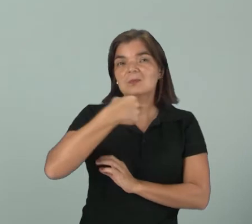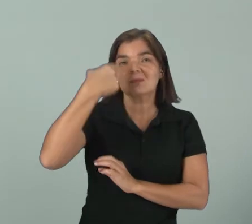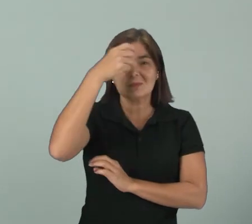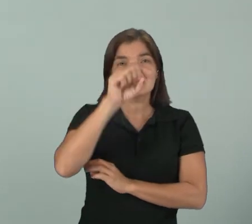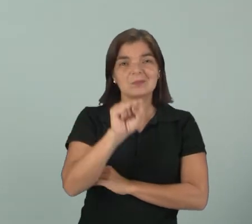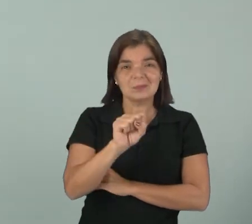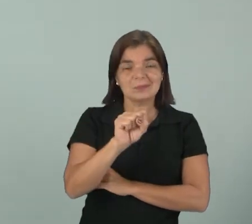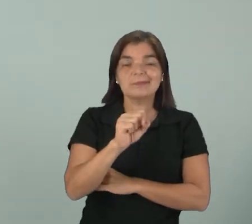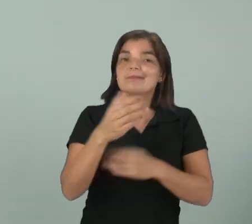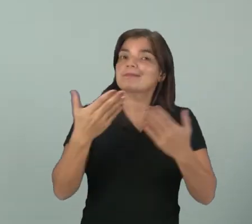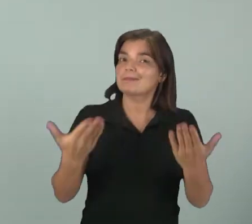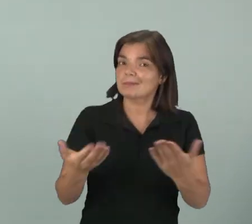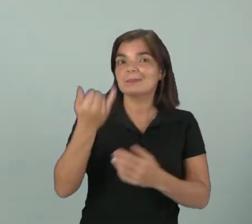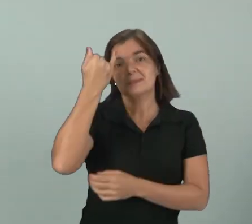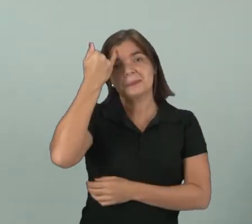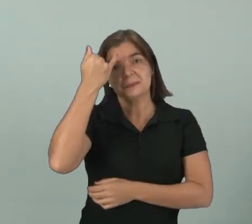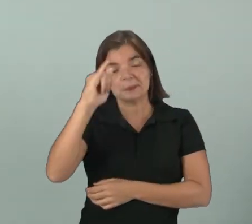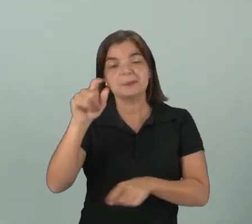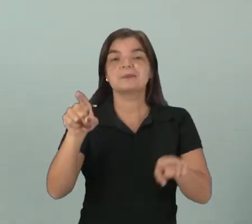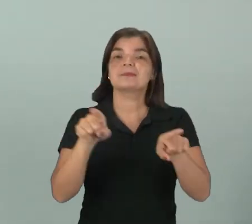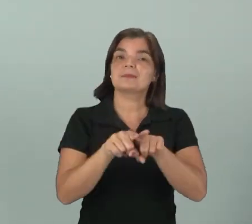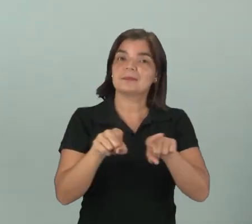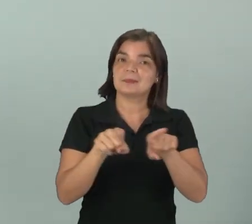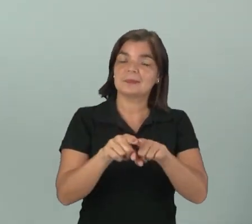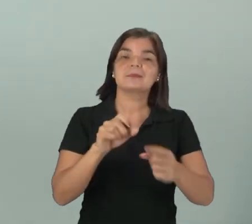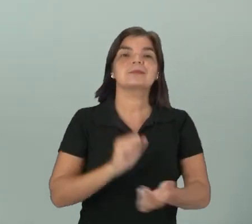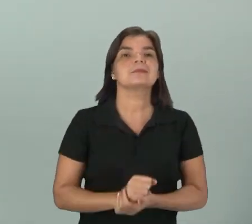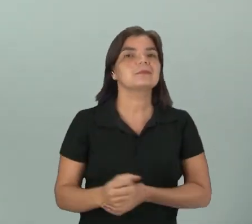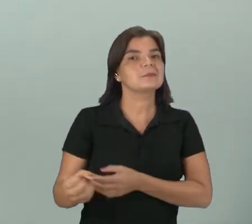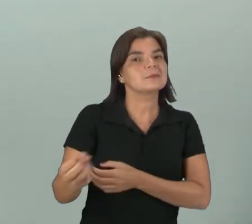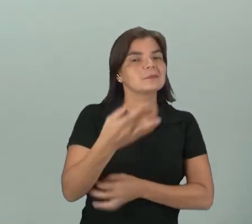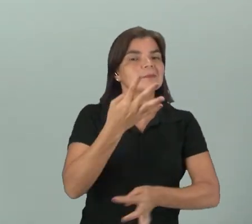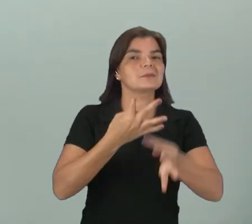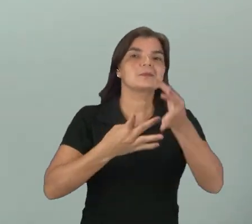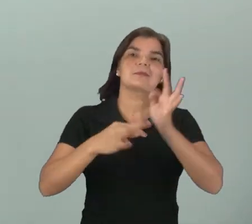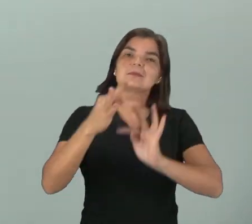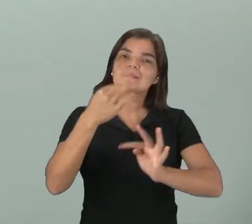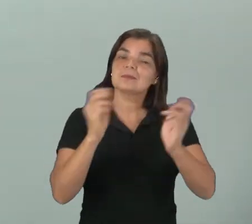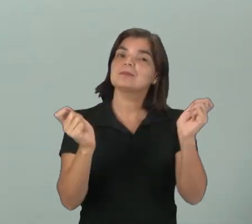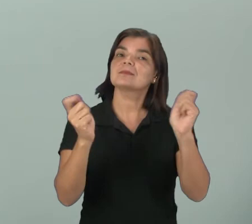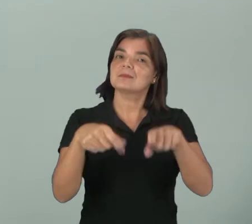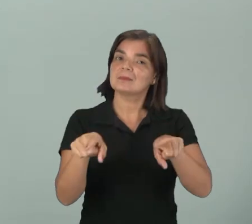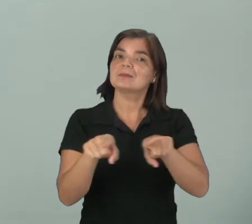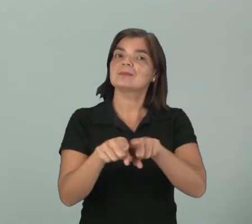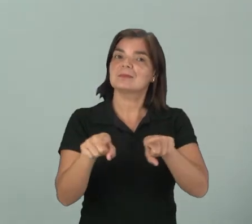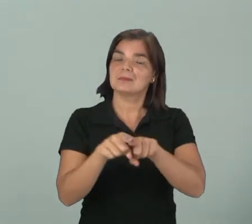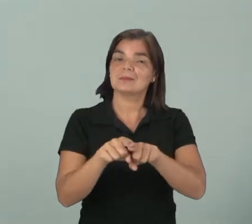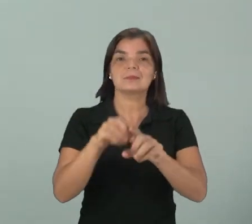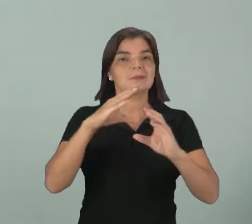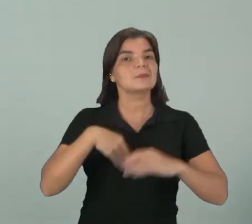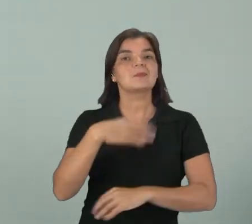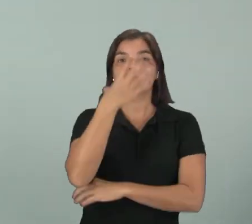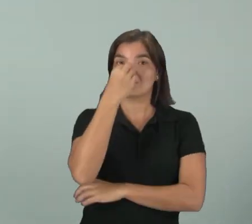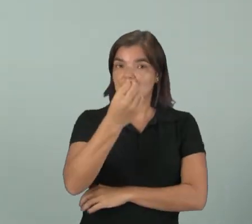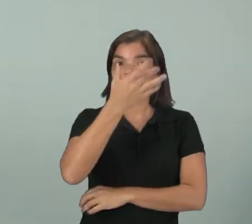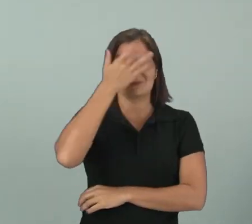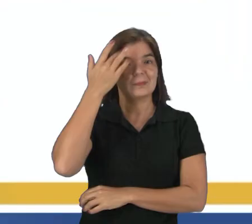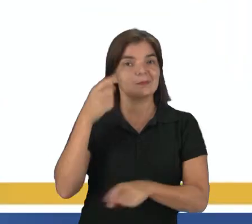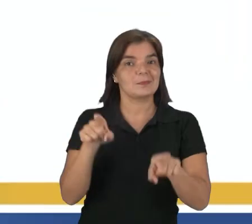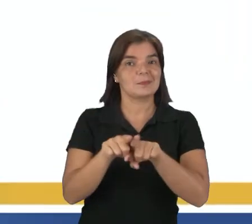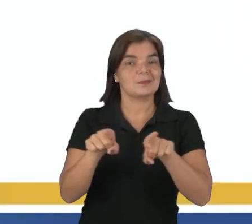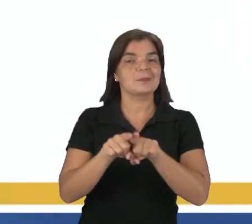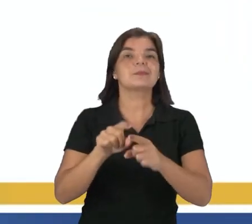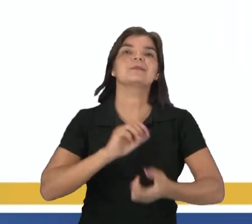horas? Com a invenção dessas novas tecnologias, foi possível então começar a fotografar pessoas,